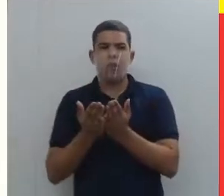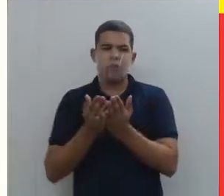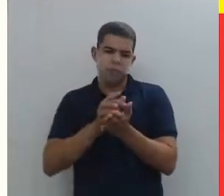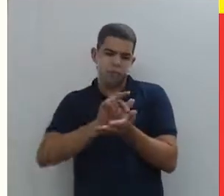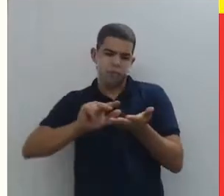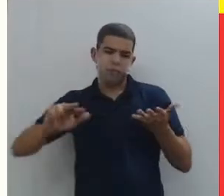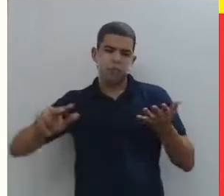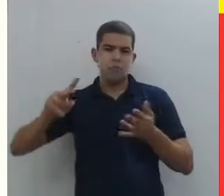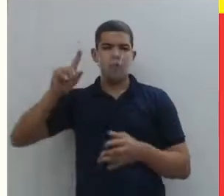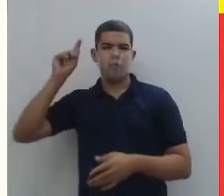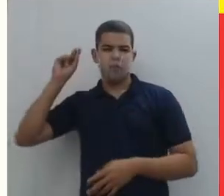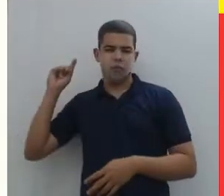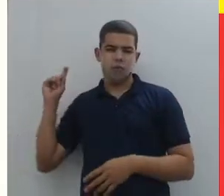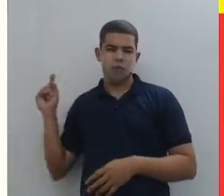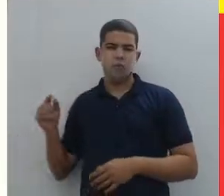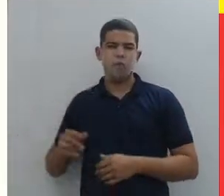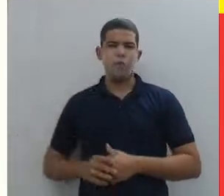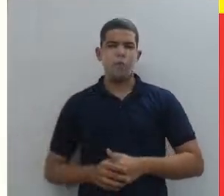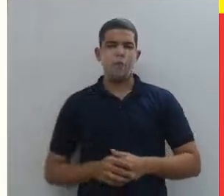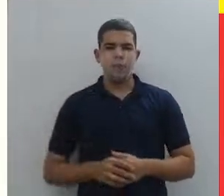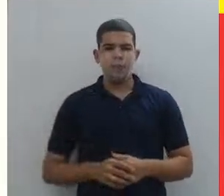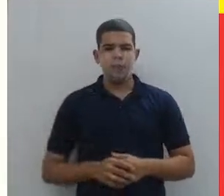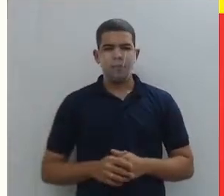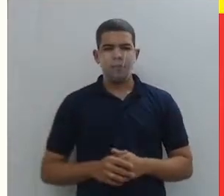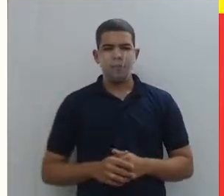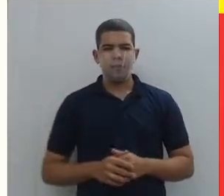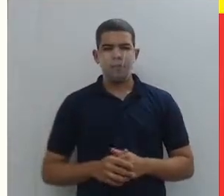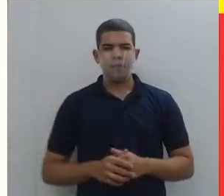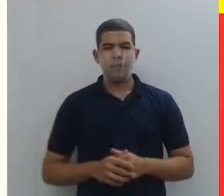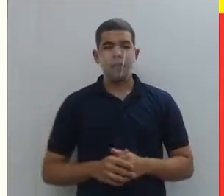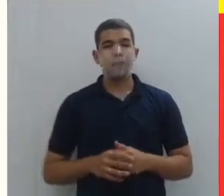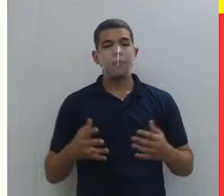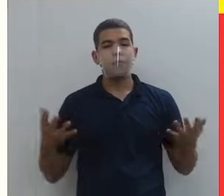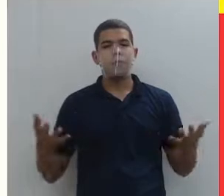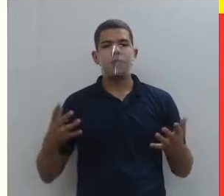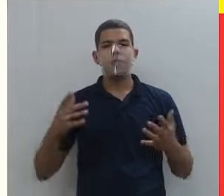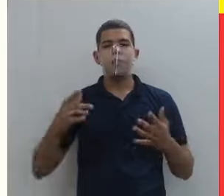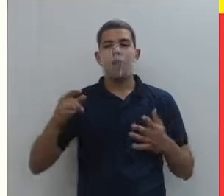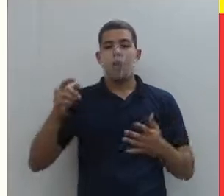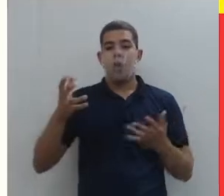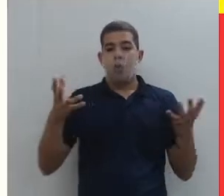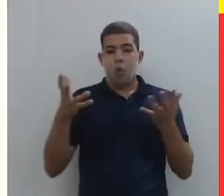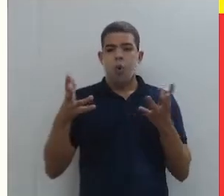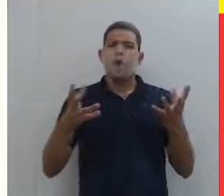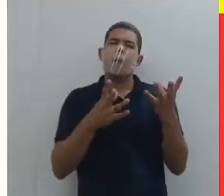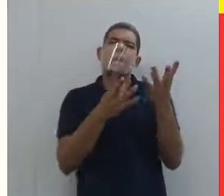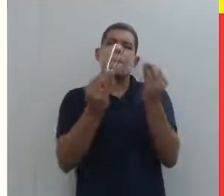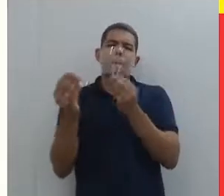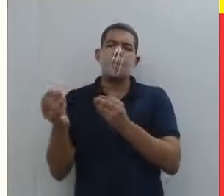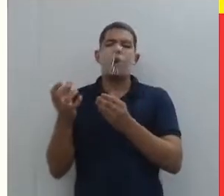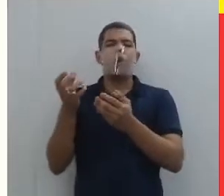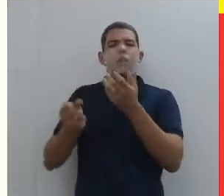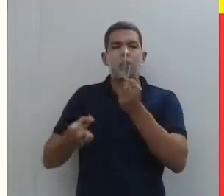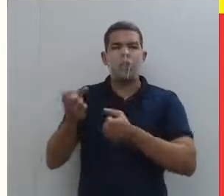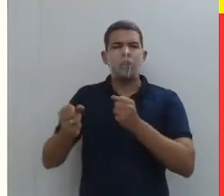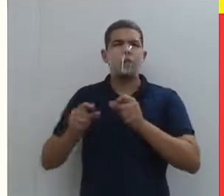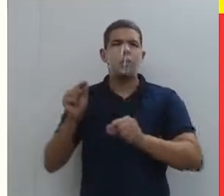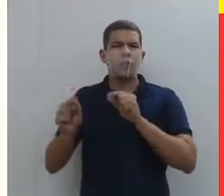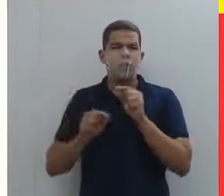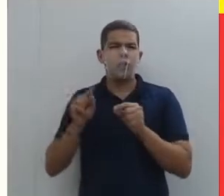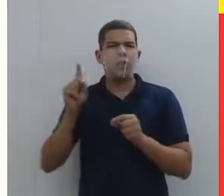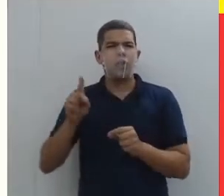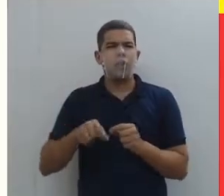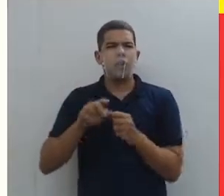ou as escrituras que foram deixadas dos seus antepassados. Então, qual é a teoria mais aceita hoje na nossa atualidade? Atualmente, a